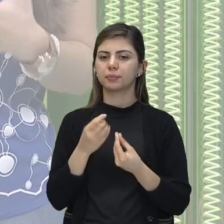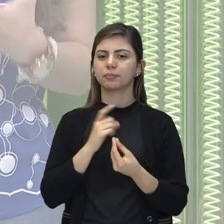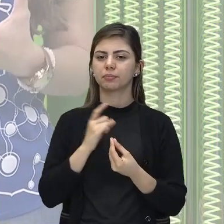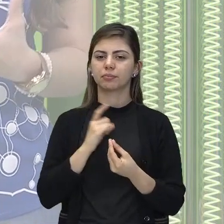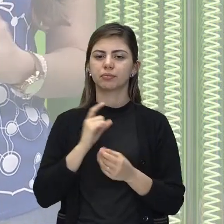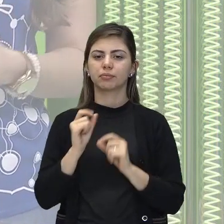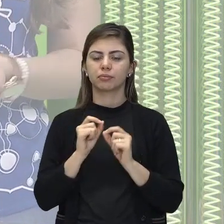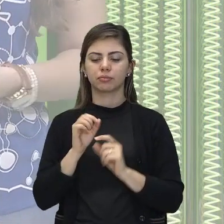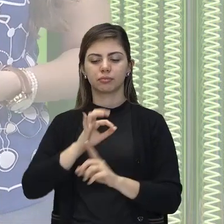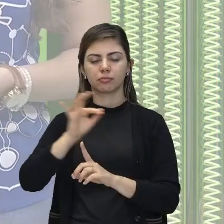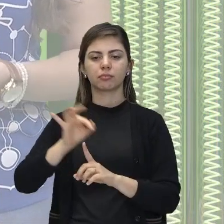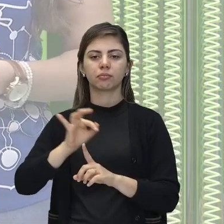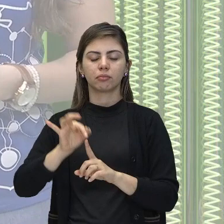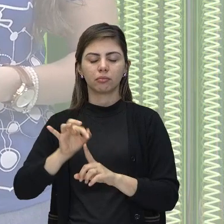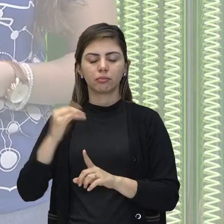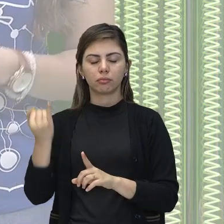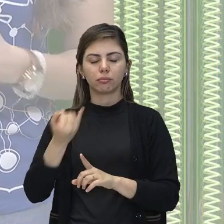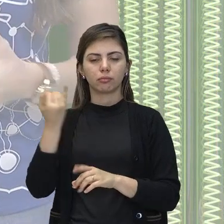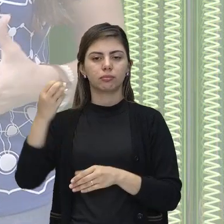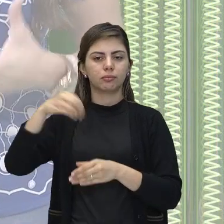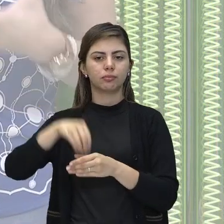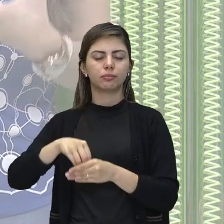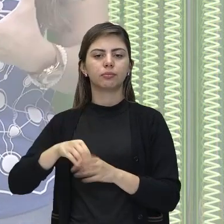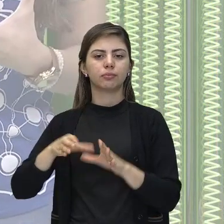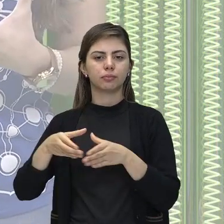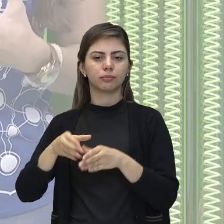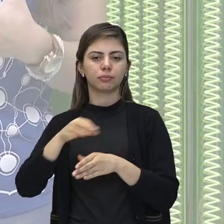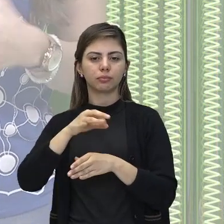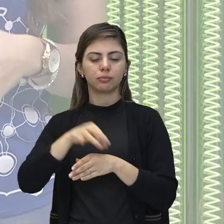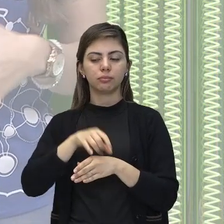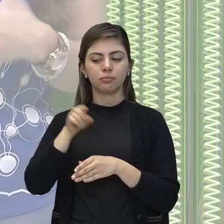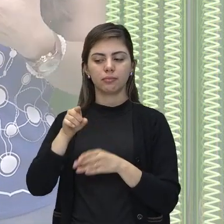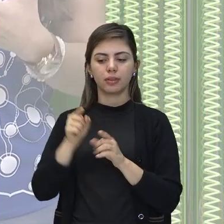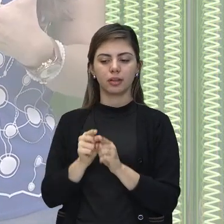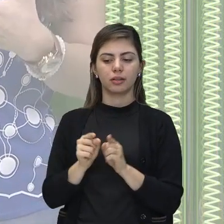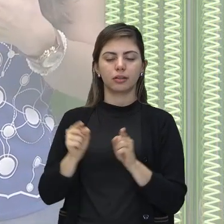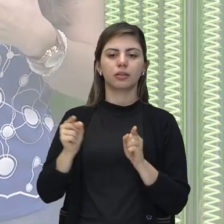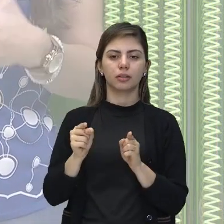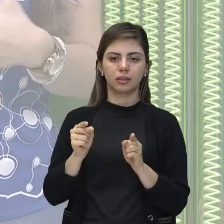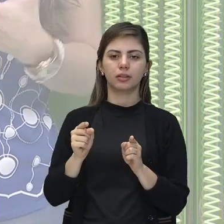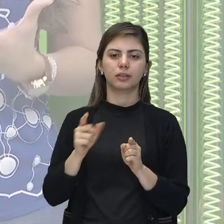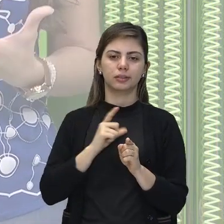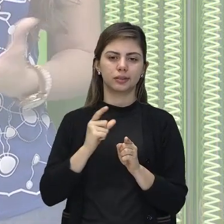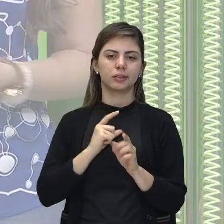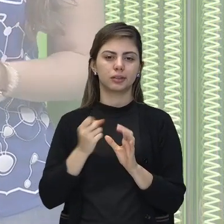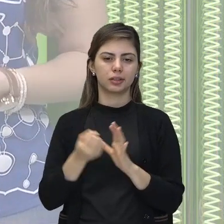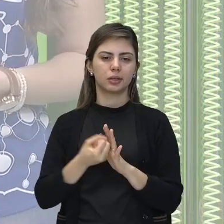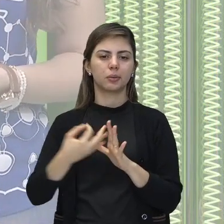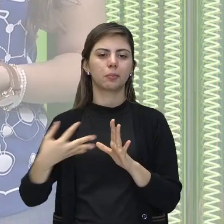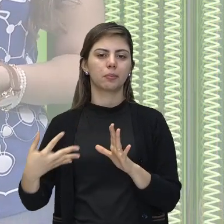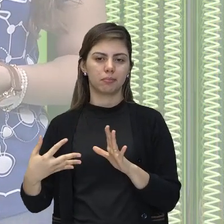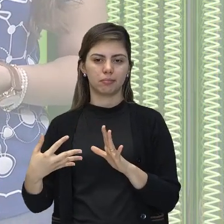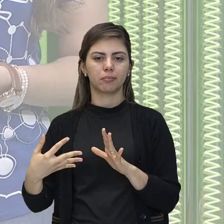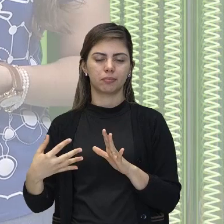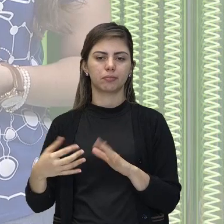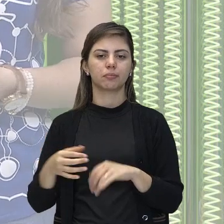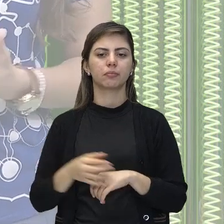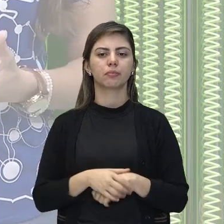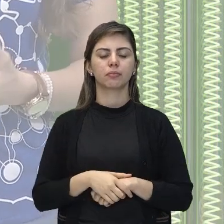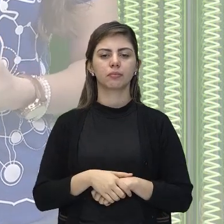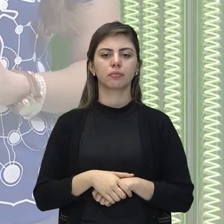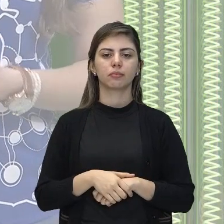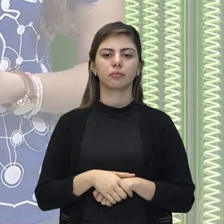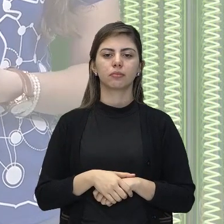situação de importância dentro da sociedade, ela ser maior, ela ter esse tamanho maior,